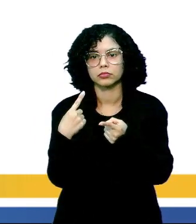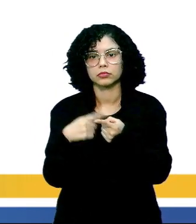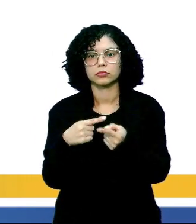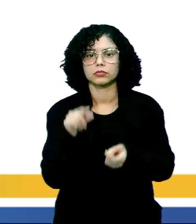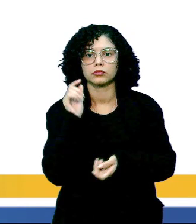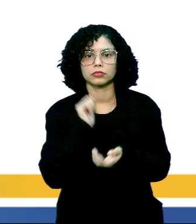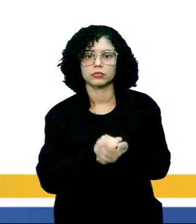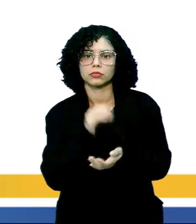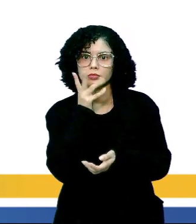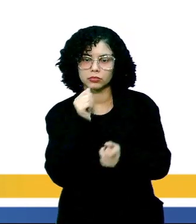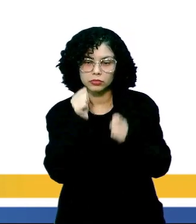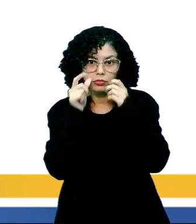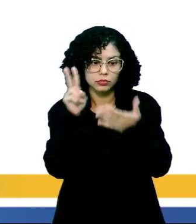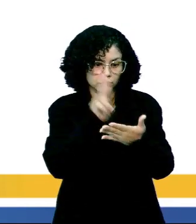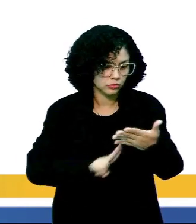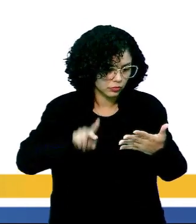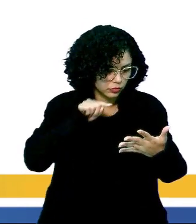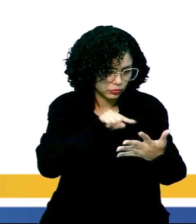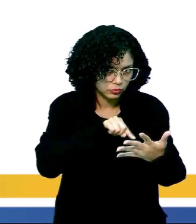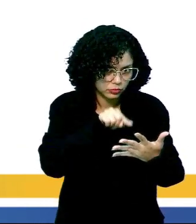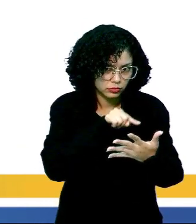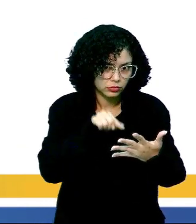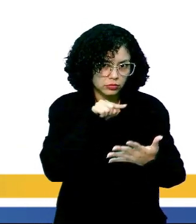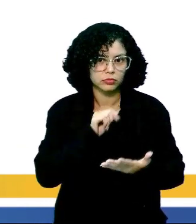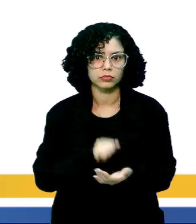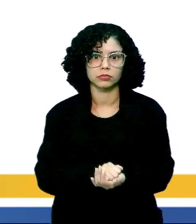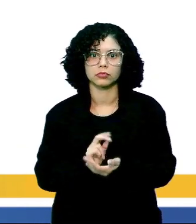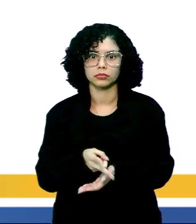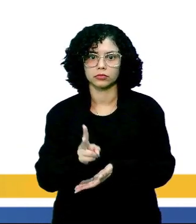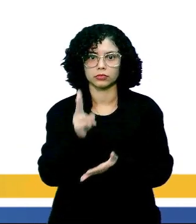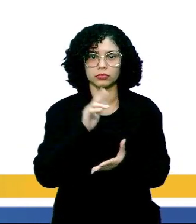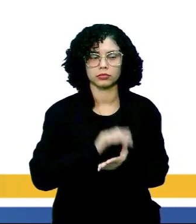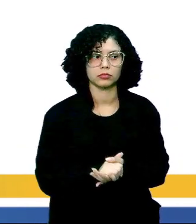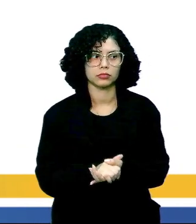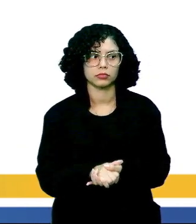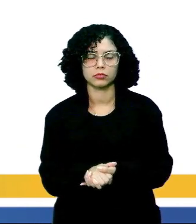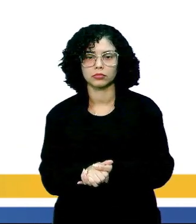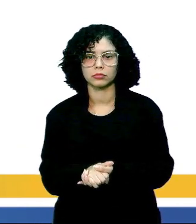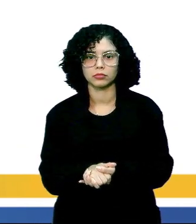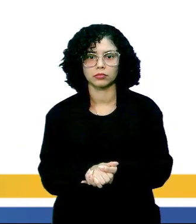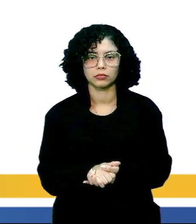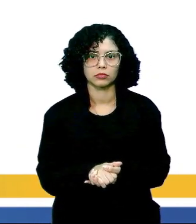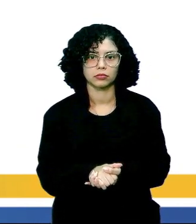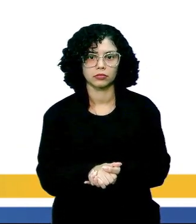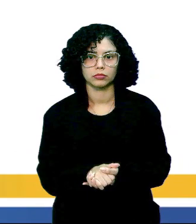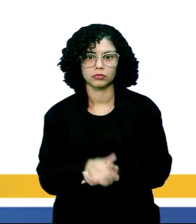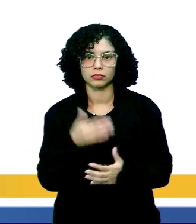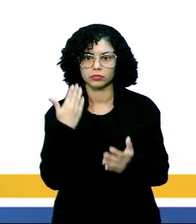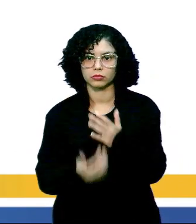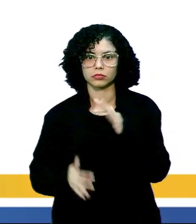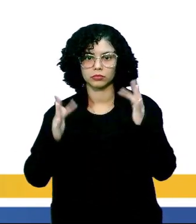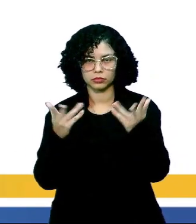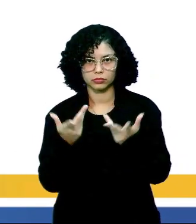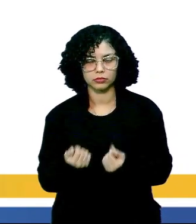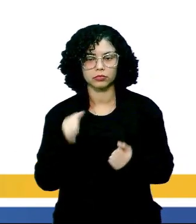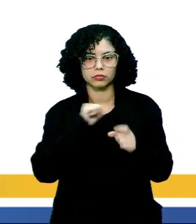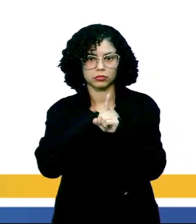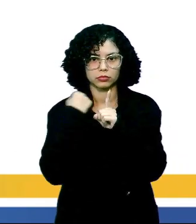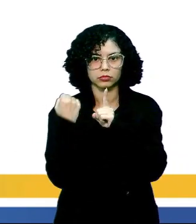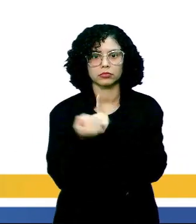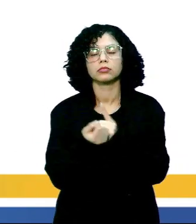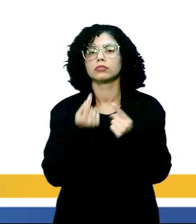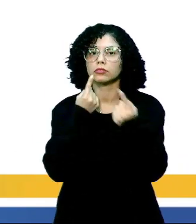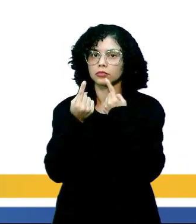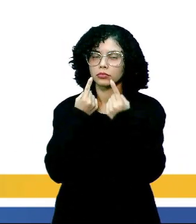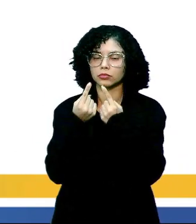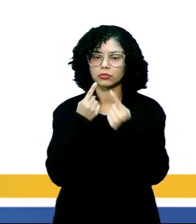conversas, porque está atento ou usando o celular simultaneamente. E a perda de habilidades